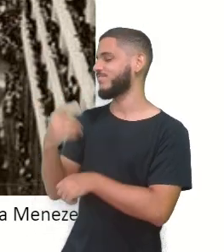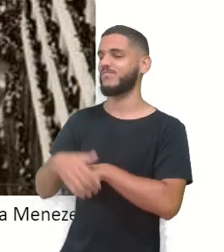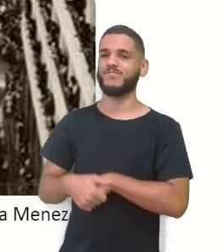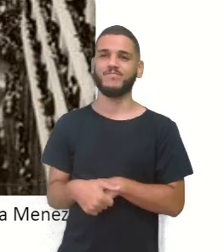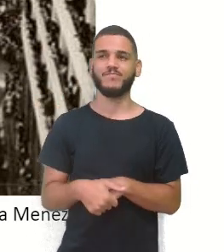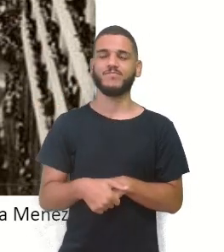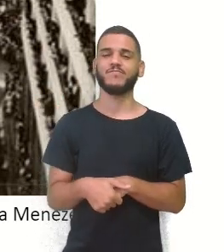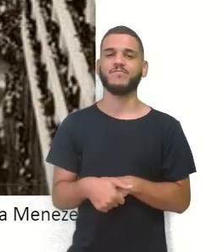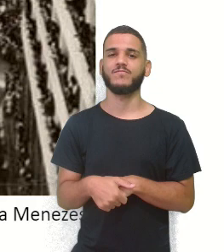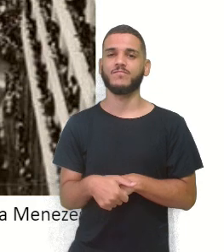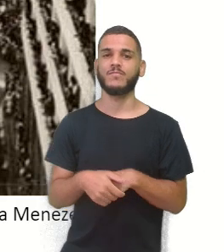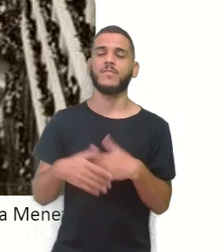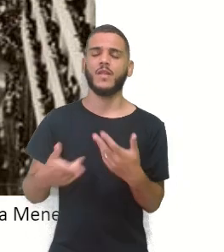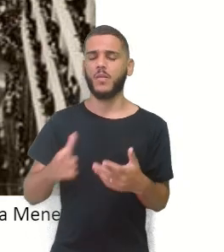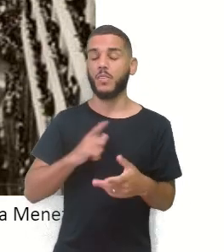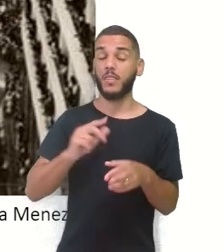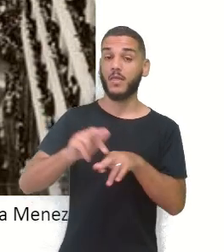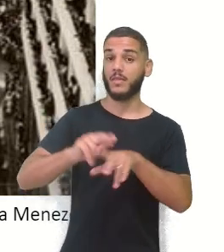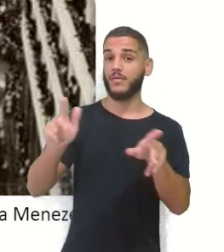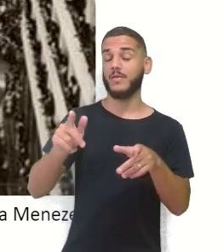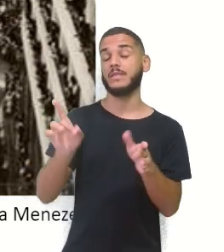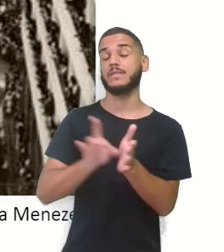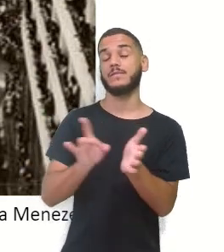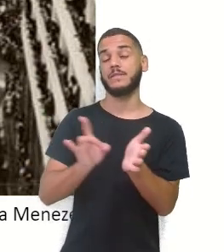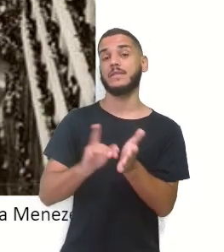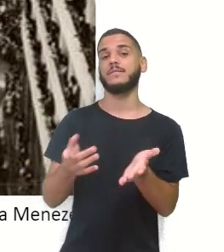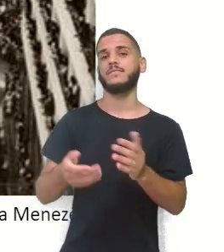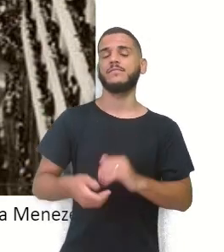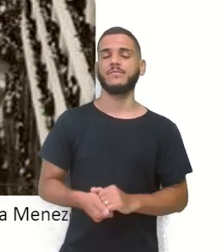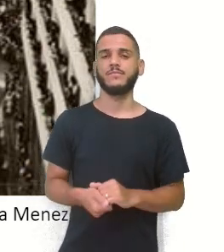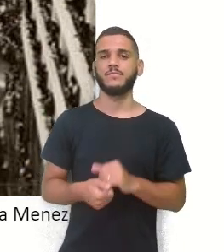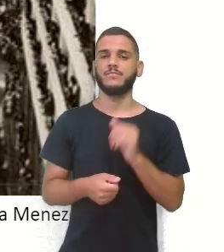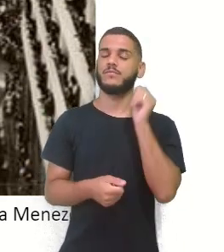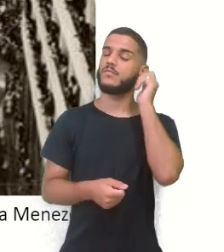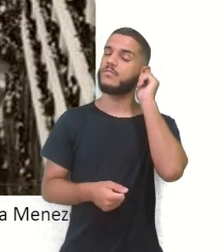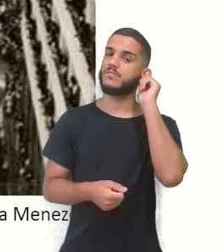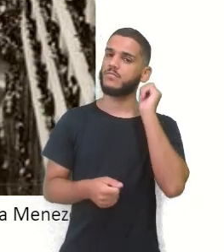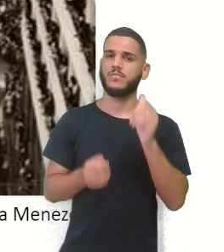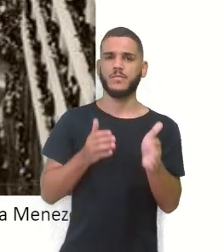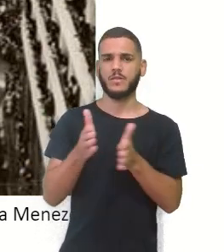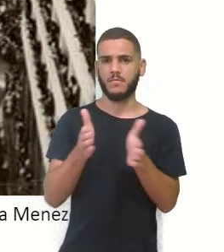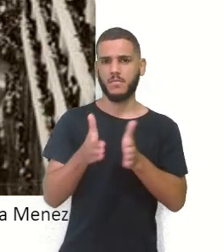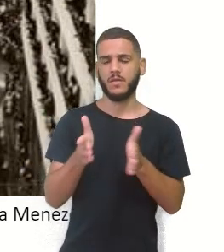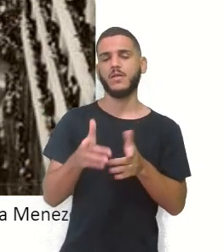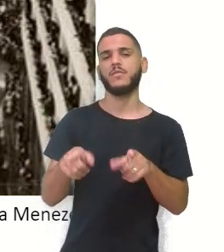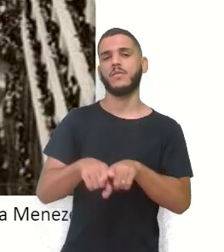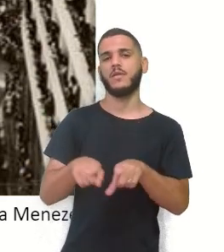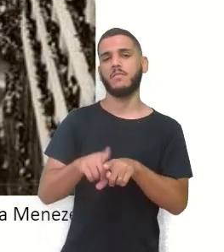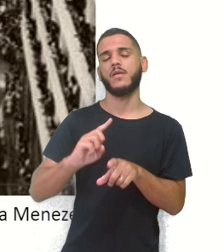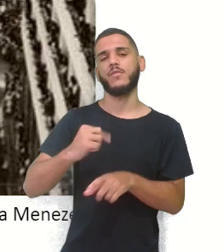assim, você vê diferenças grandes, né? Dessa época aí para essa